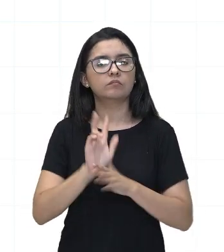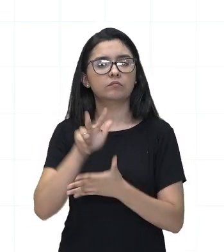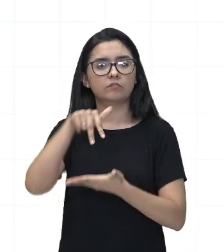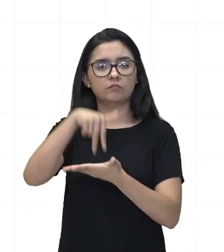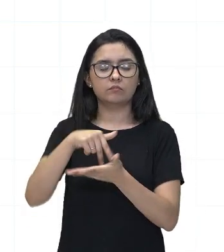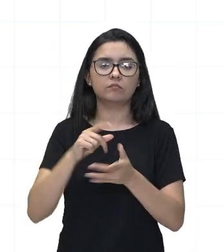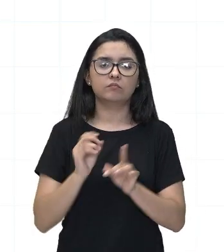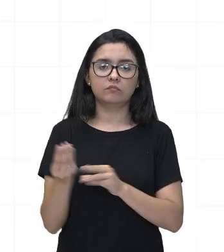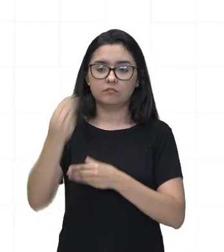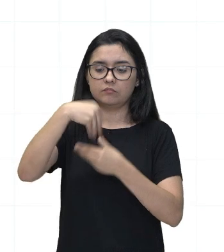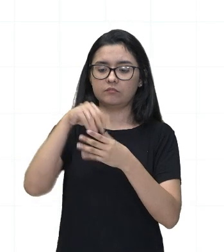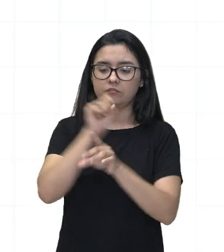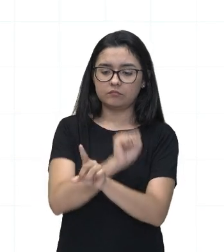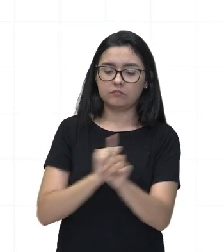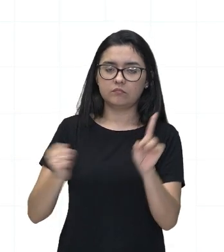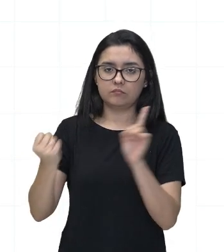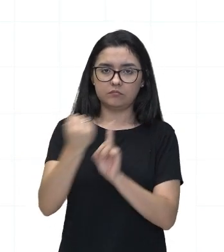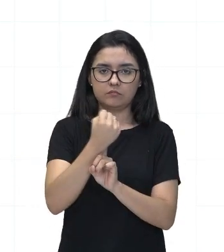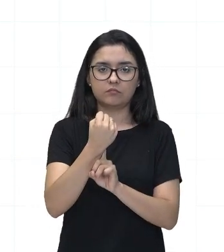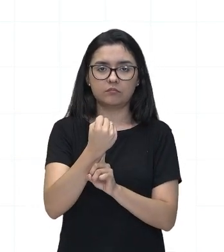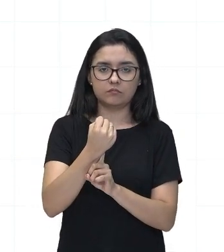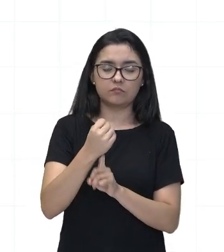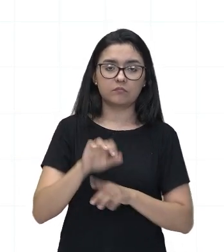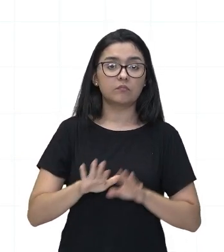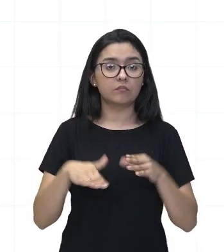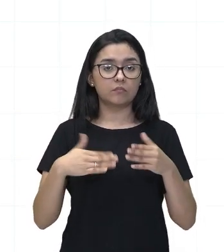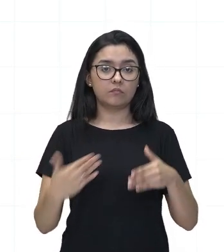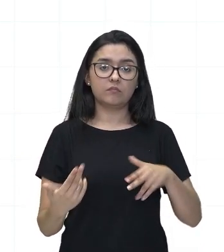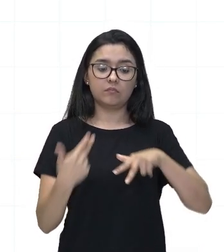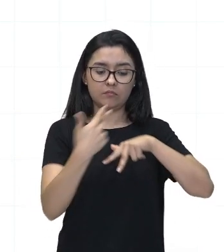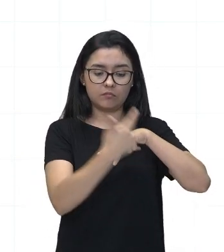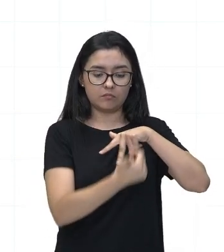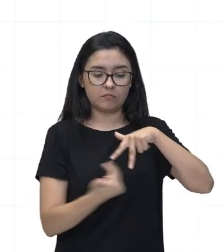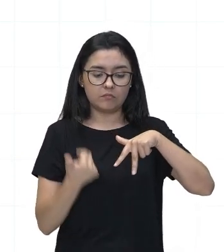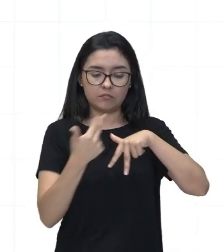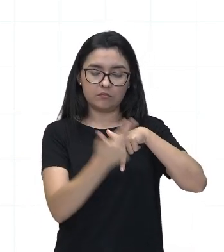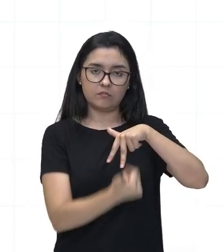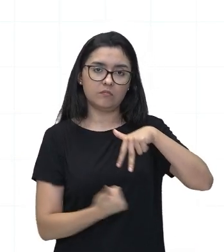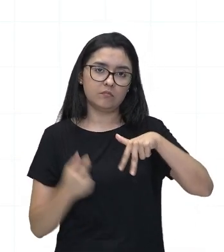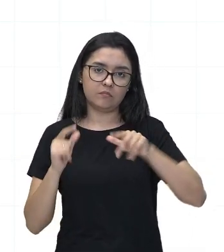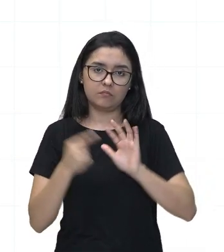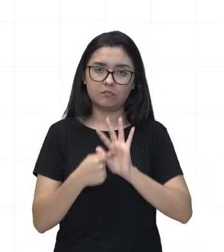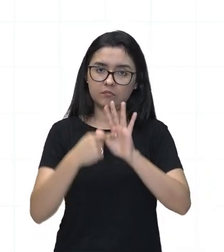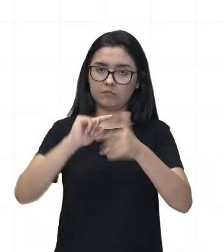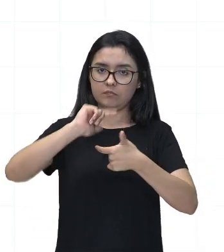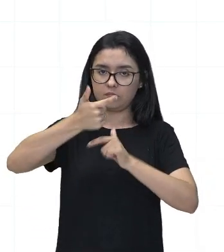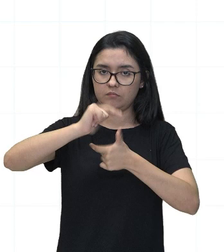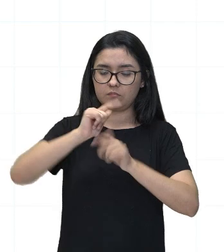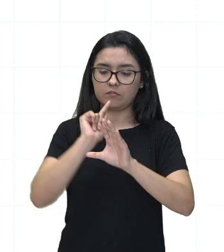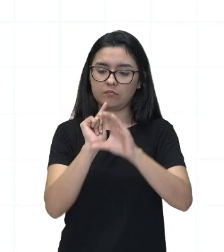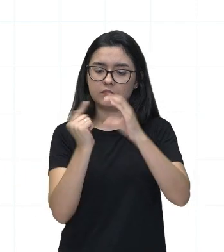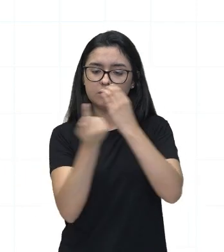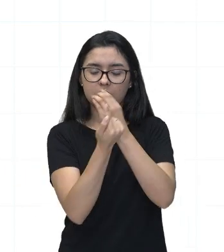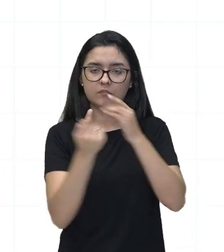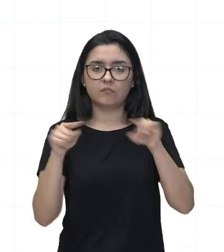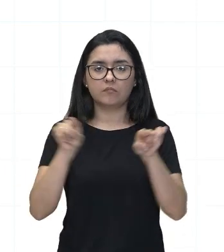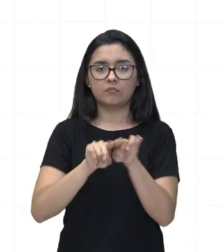na sociedade a qual pertence. A pintura apresenta as formas geométricas